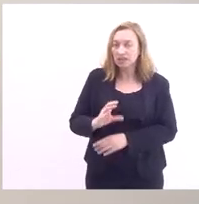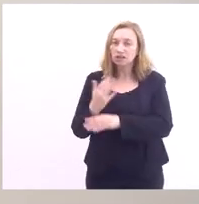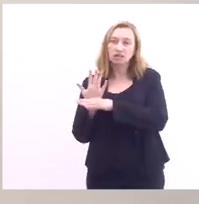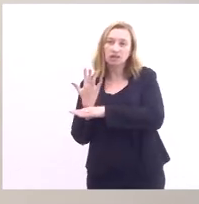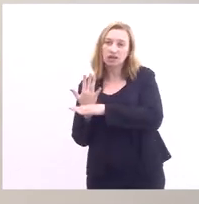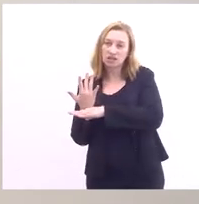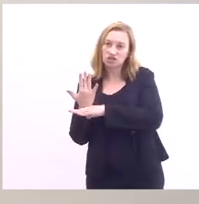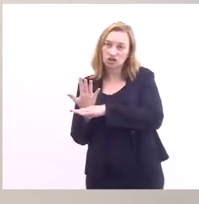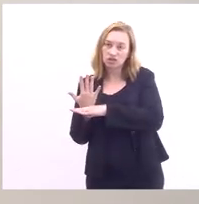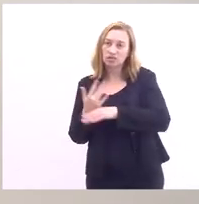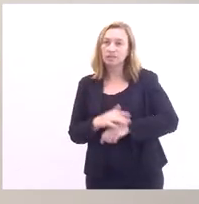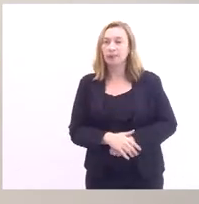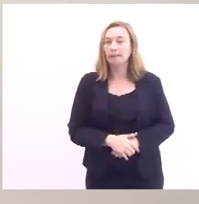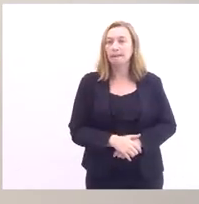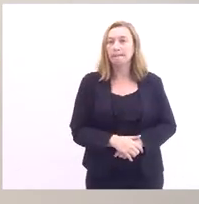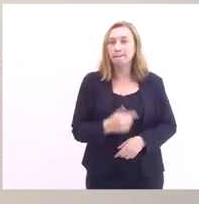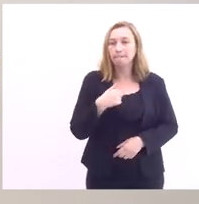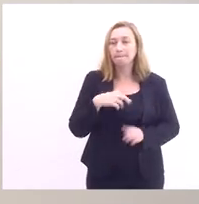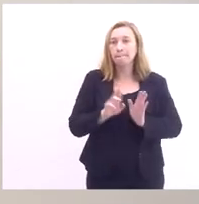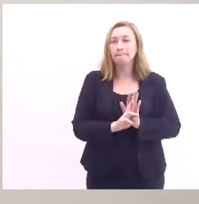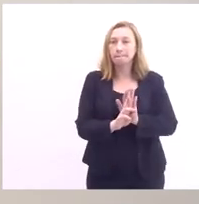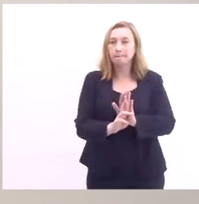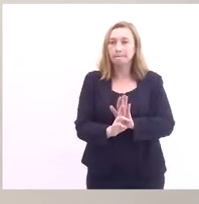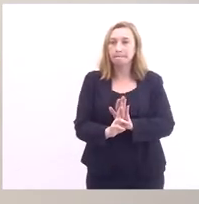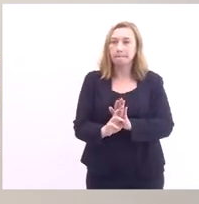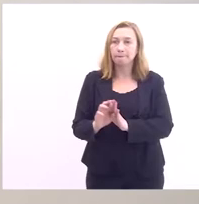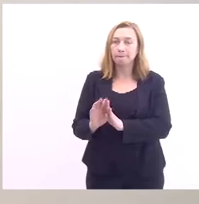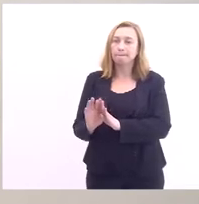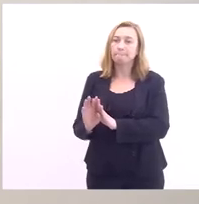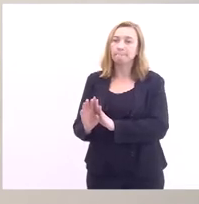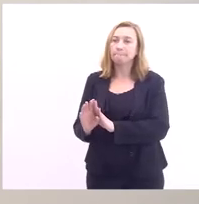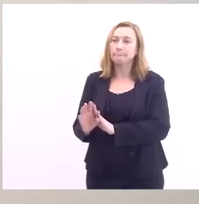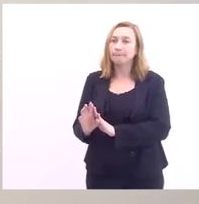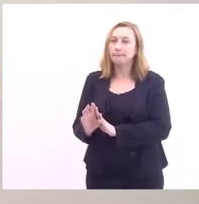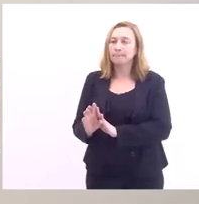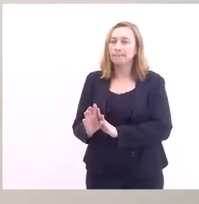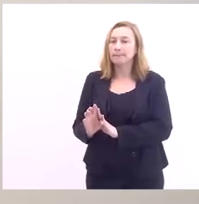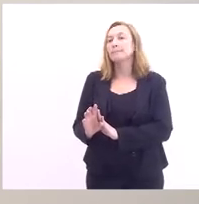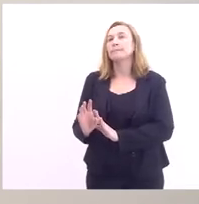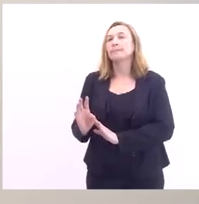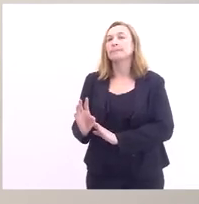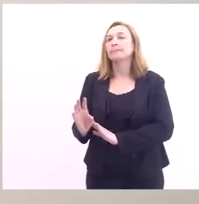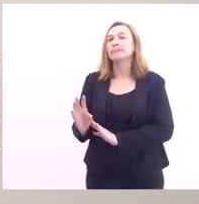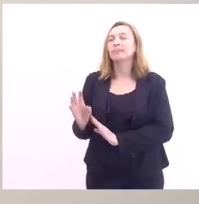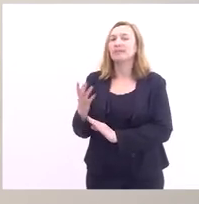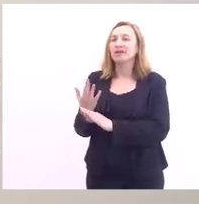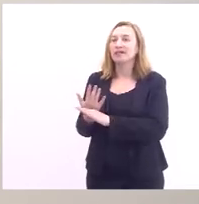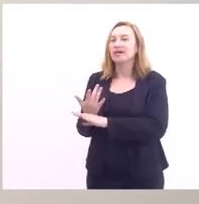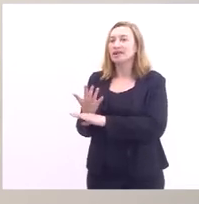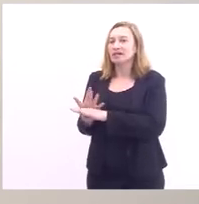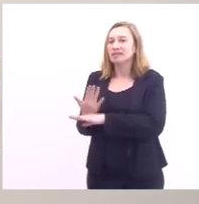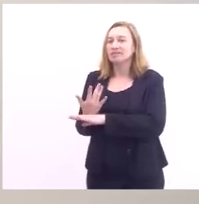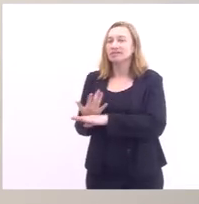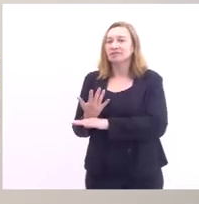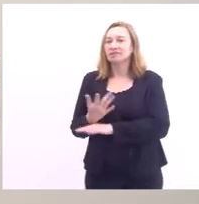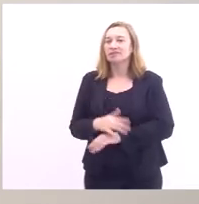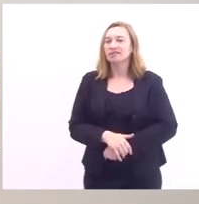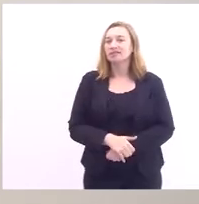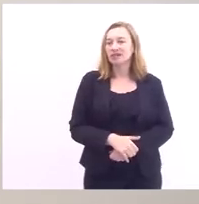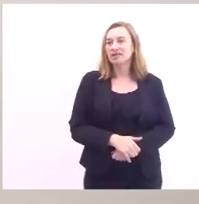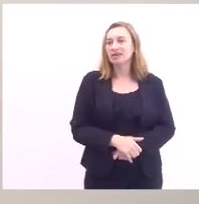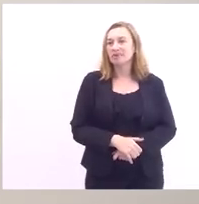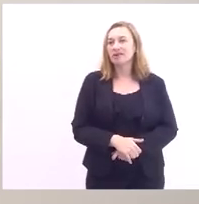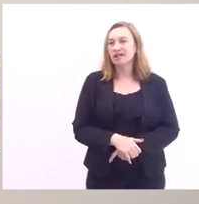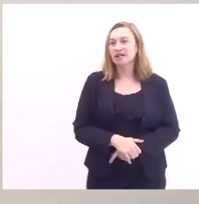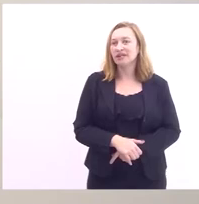Caxiense. Eu represento aquela cidade. Fui vereadora por 2 mandatos e sempre